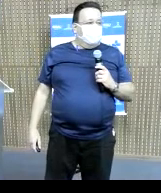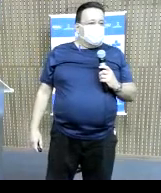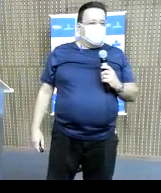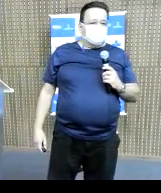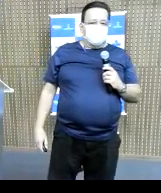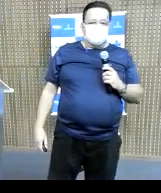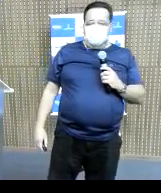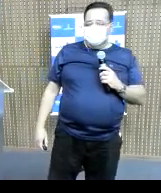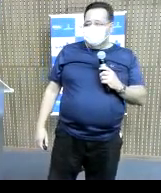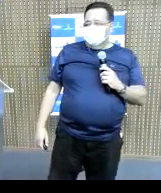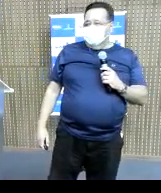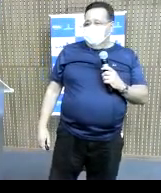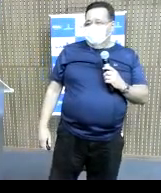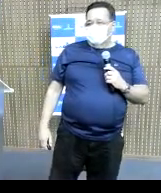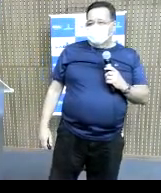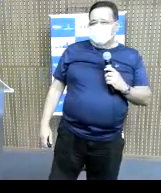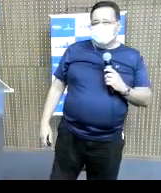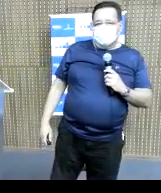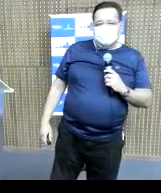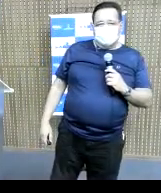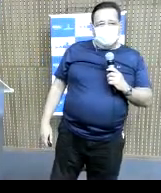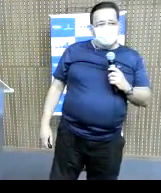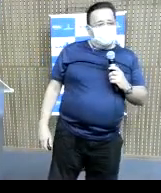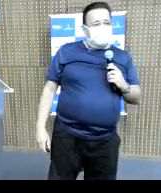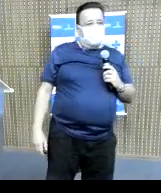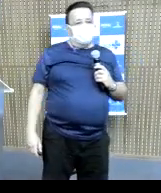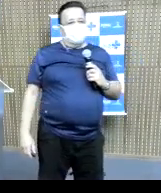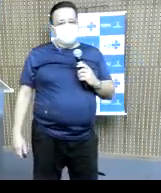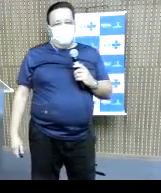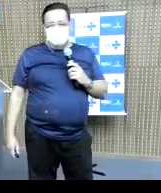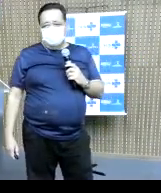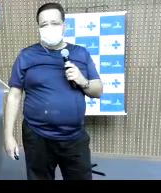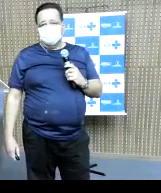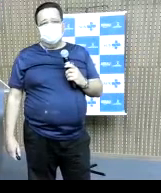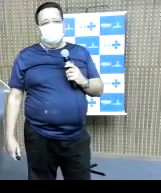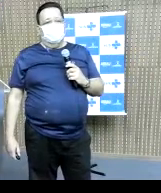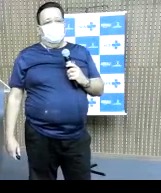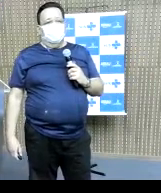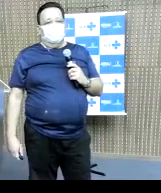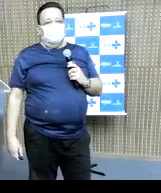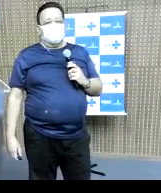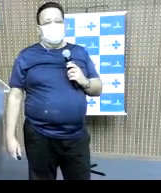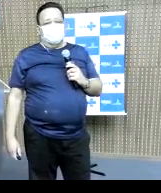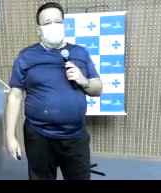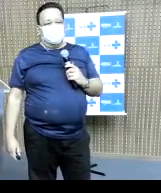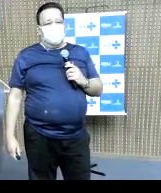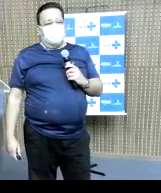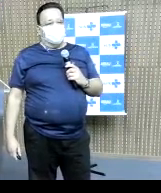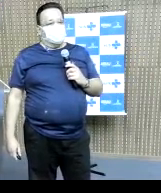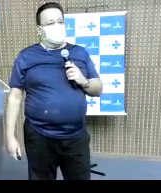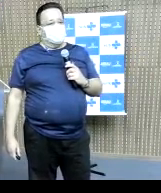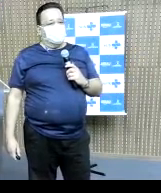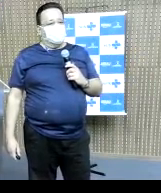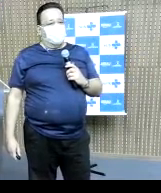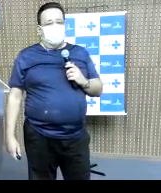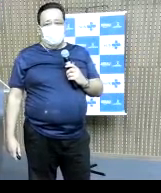nome é Nelson Leão, eu sou técnico de enfermagem, formado em enfermeiro, né, e estou na frente da